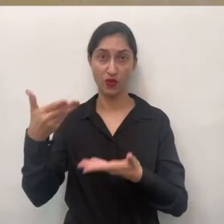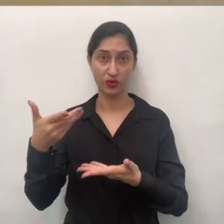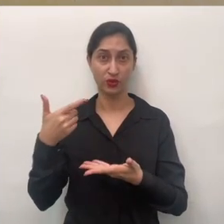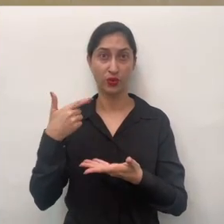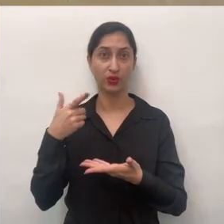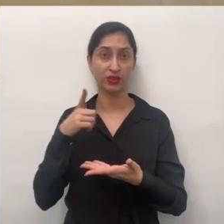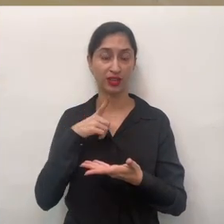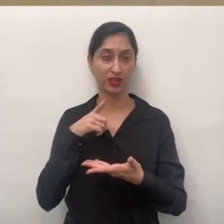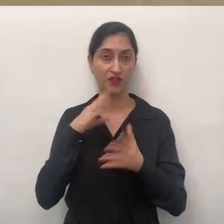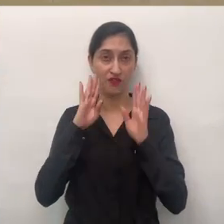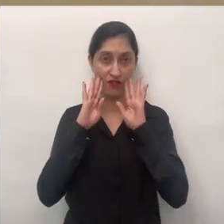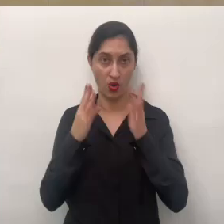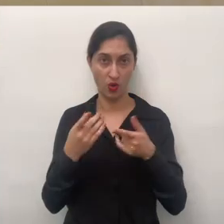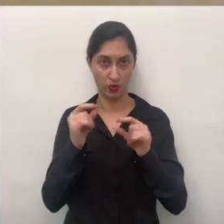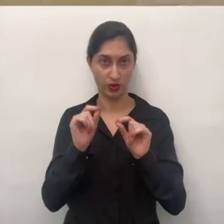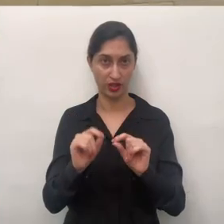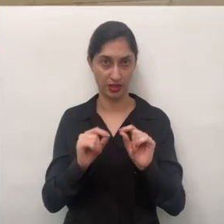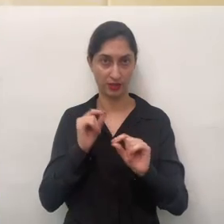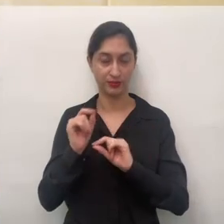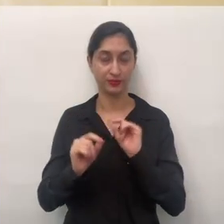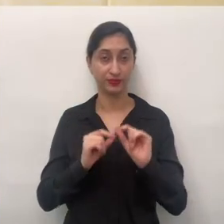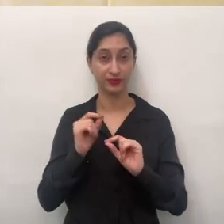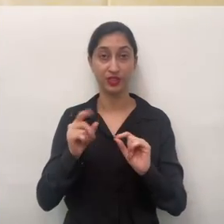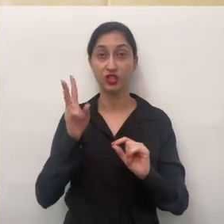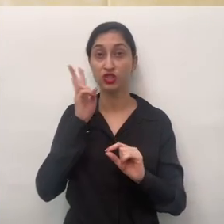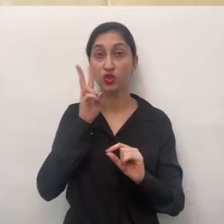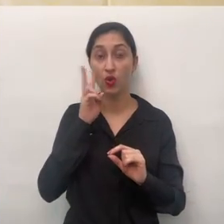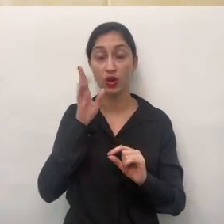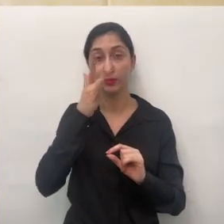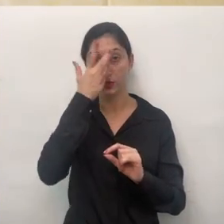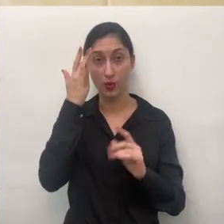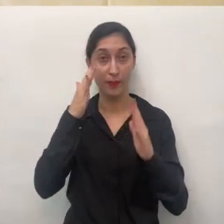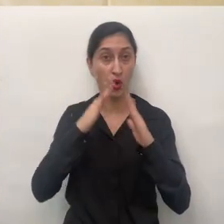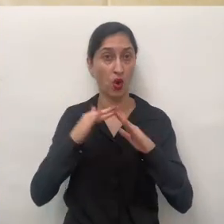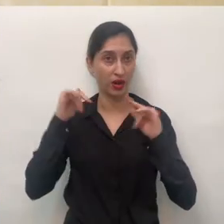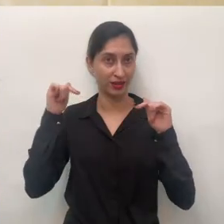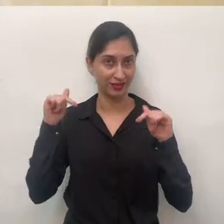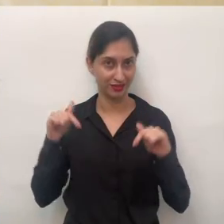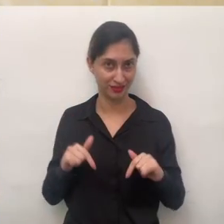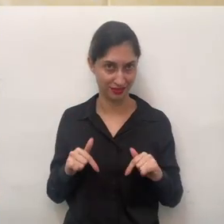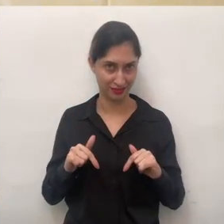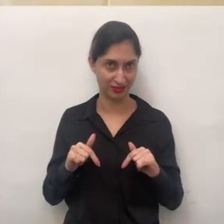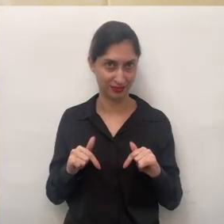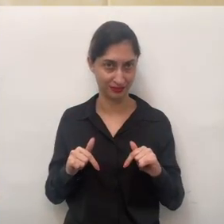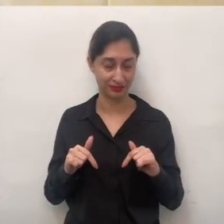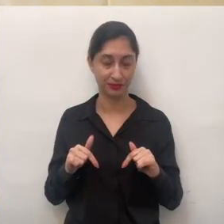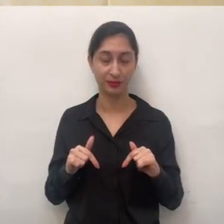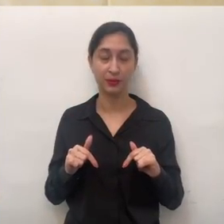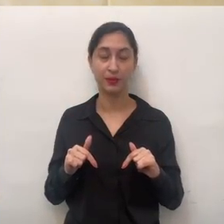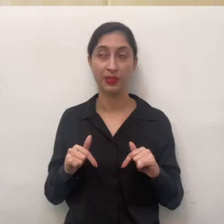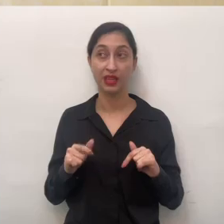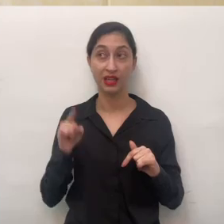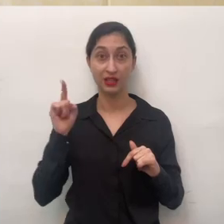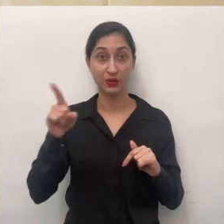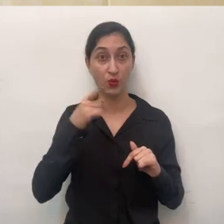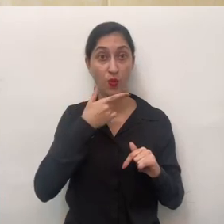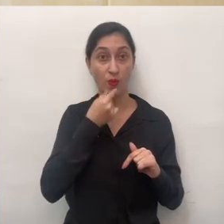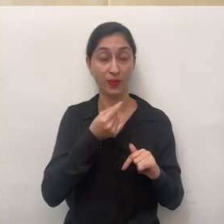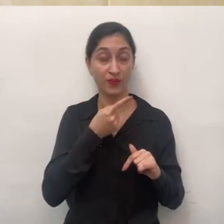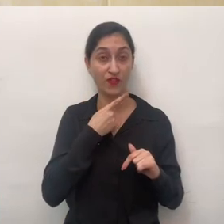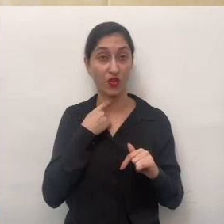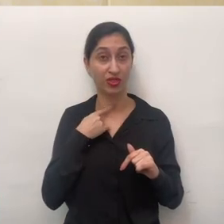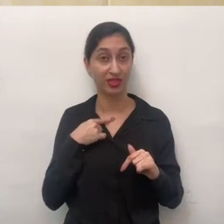muito direcionado nesse sentido da história da moradora. Ele queria, era desejo